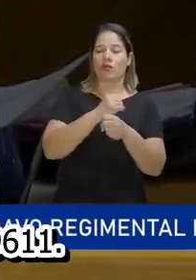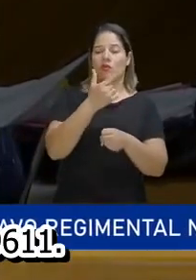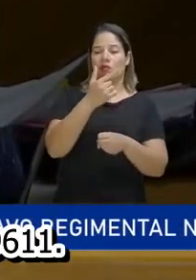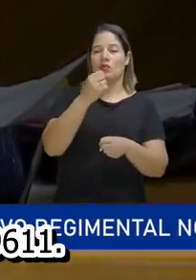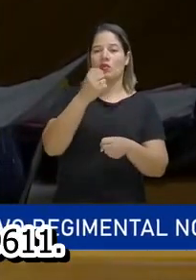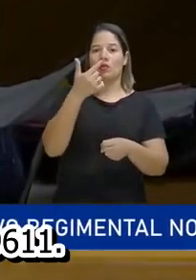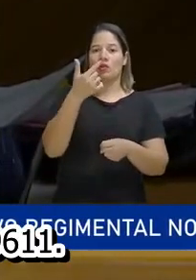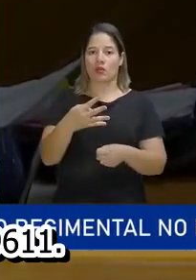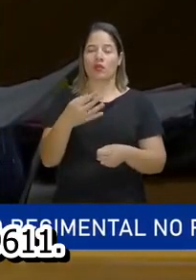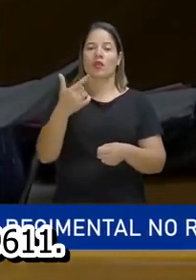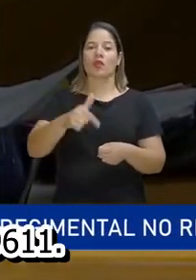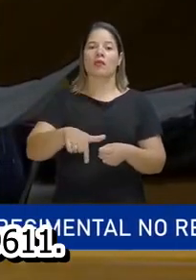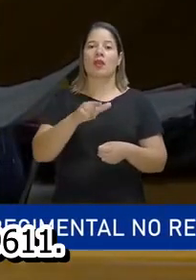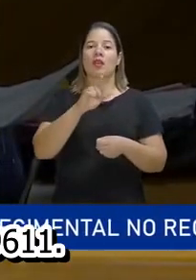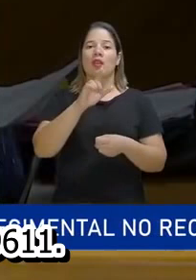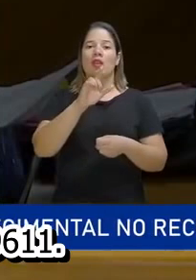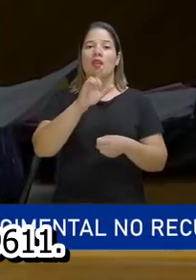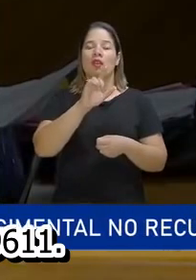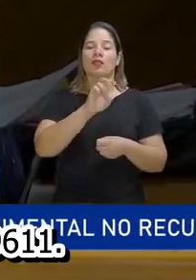ID